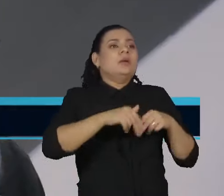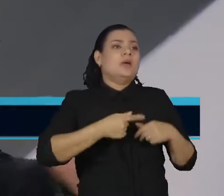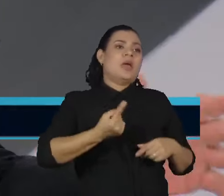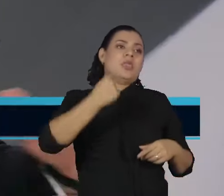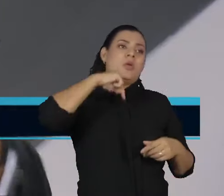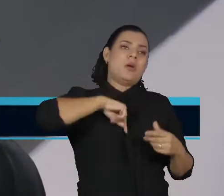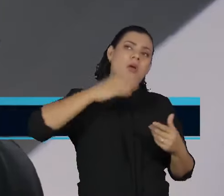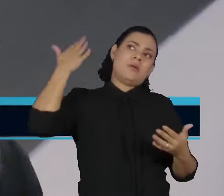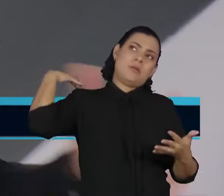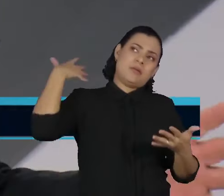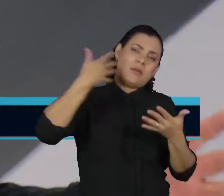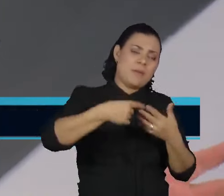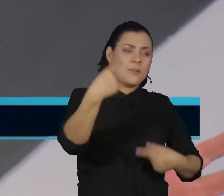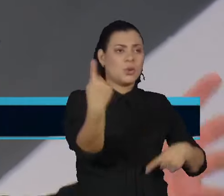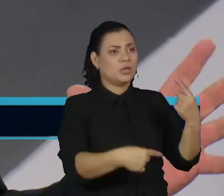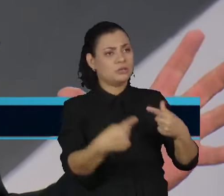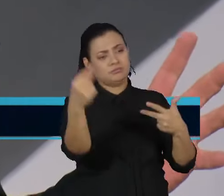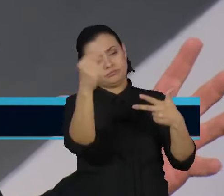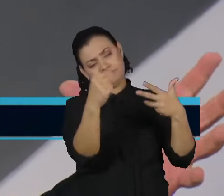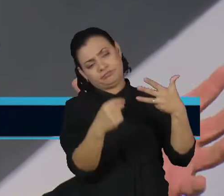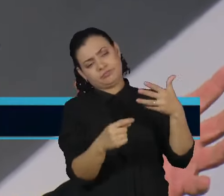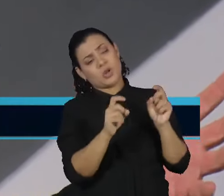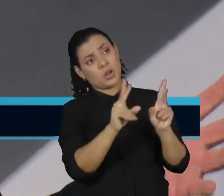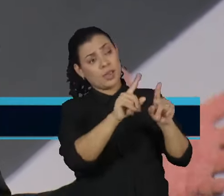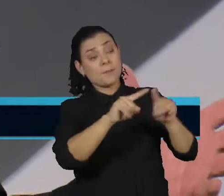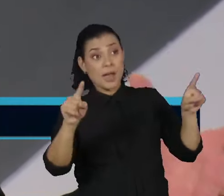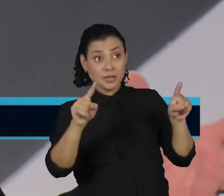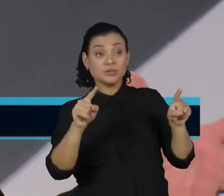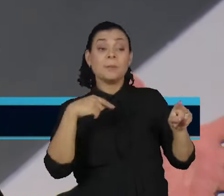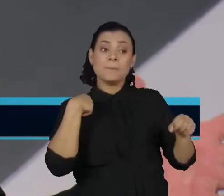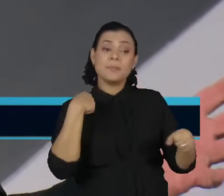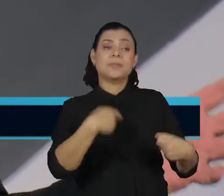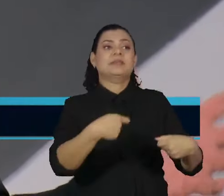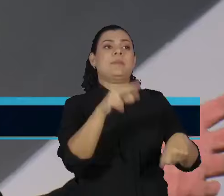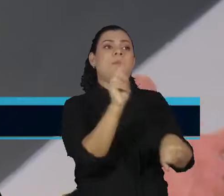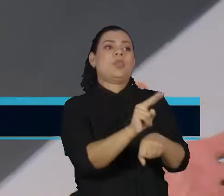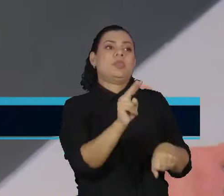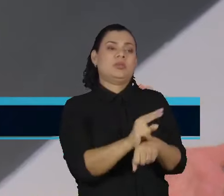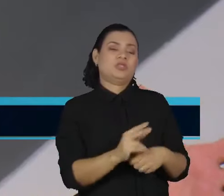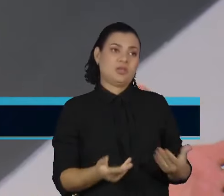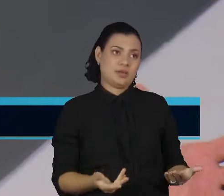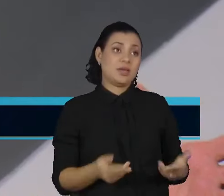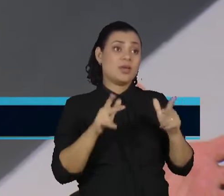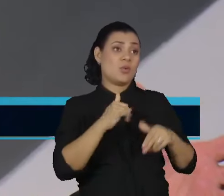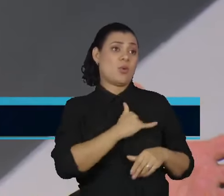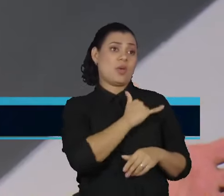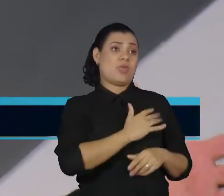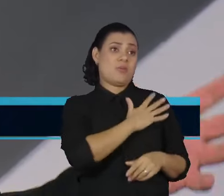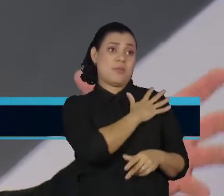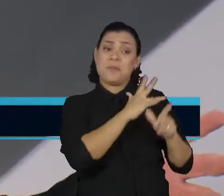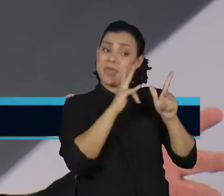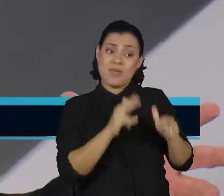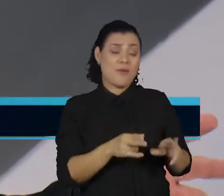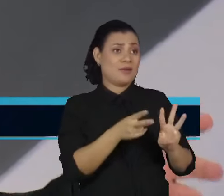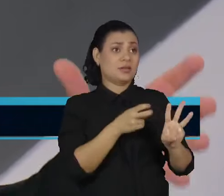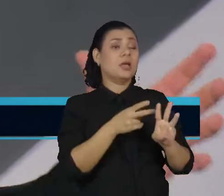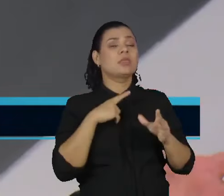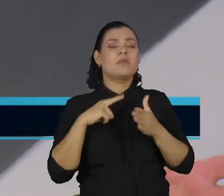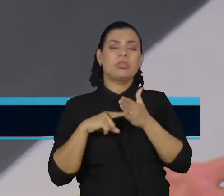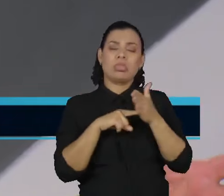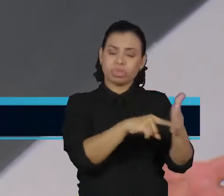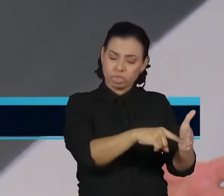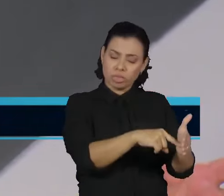antropológicas, políticas e uma série de questões, aí eu preciso proteger. É como na questão dos Yanomamis, certo? Foi denunciado